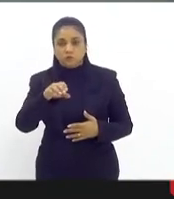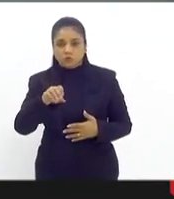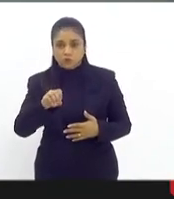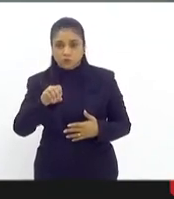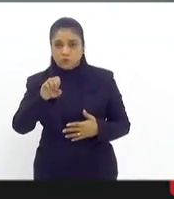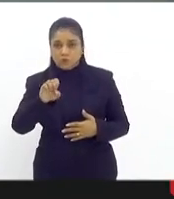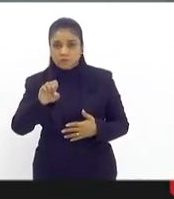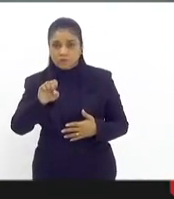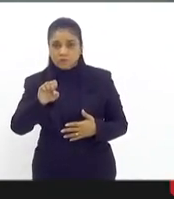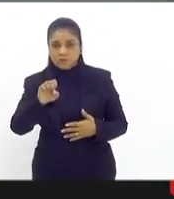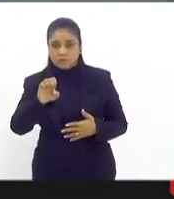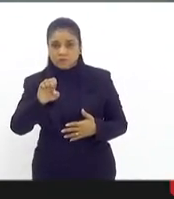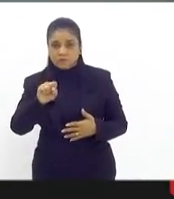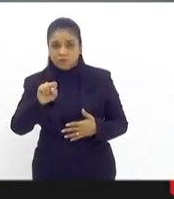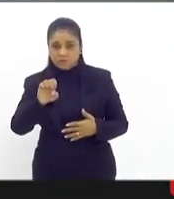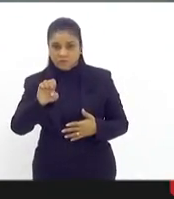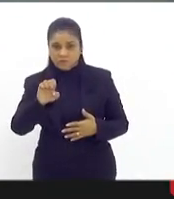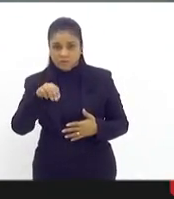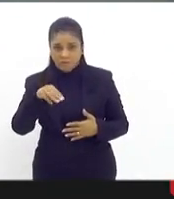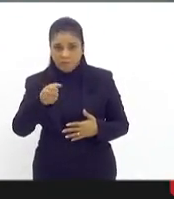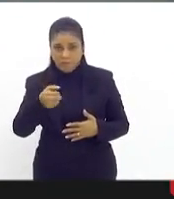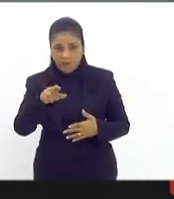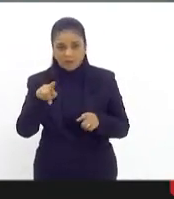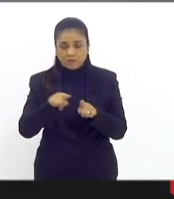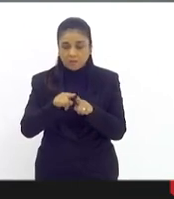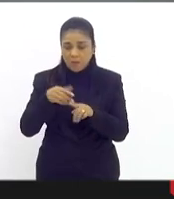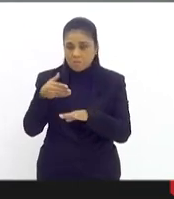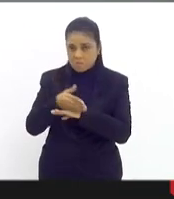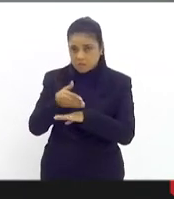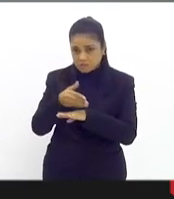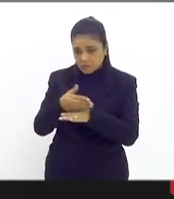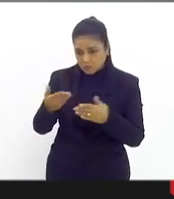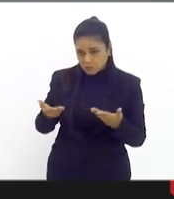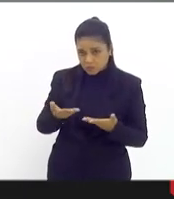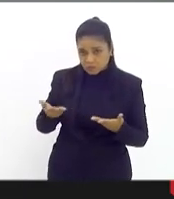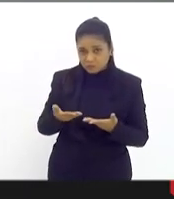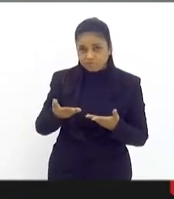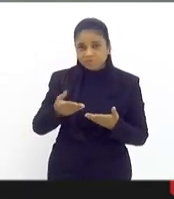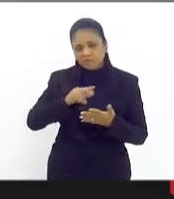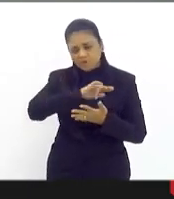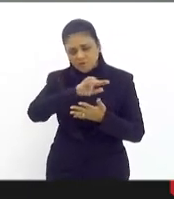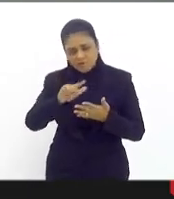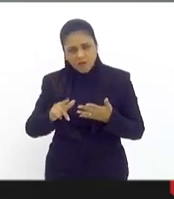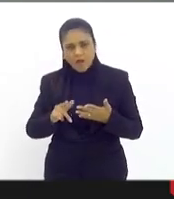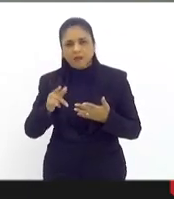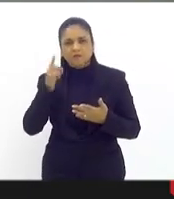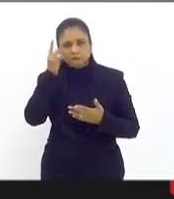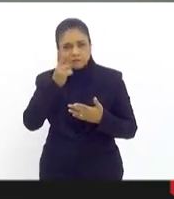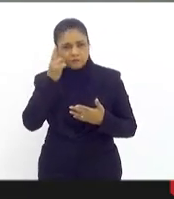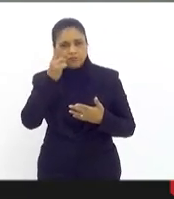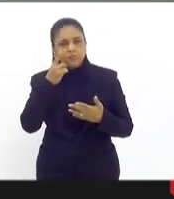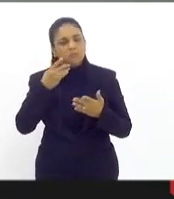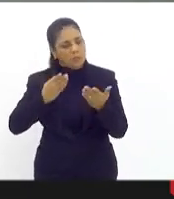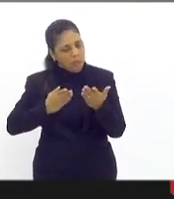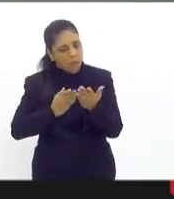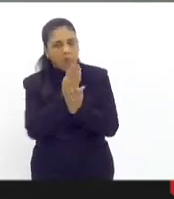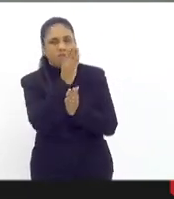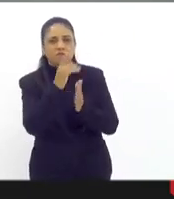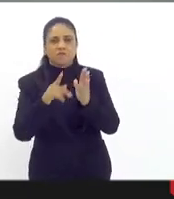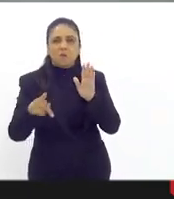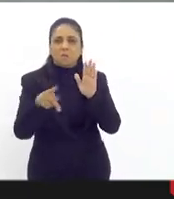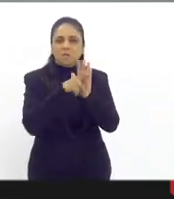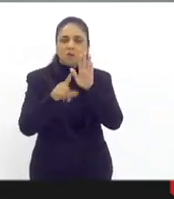sei se está ainda participando com a gente, nós temos dezenas e vamos conseguir, sim, aprovar